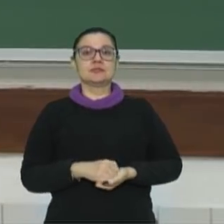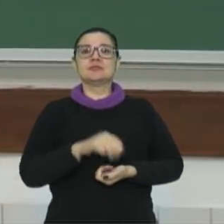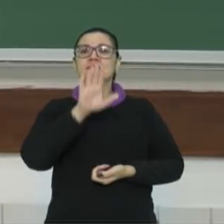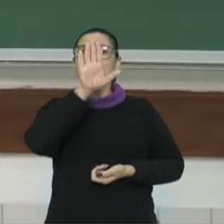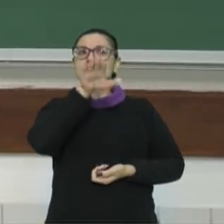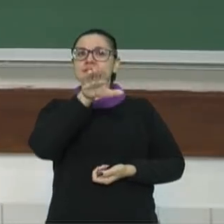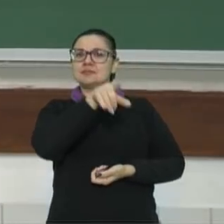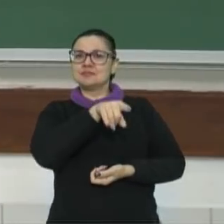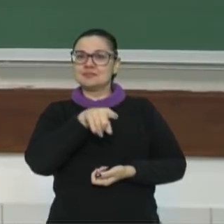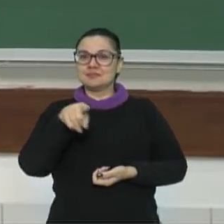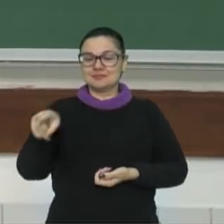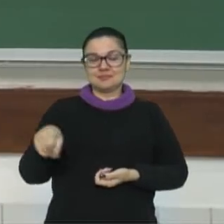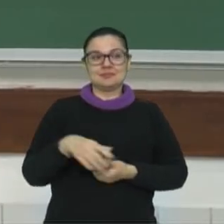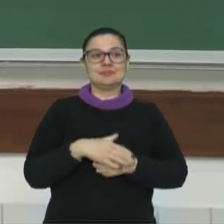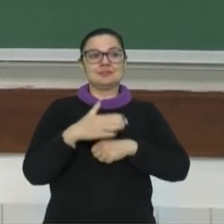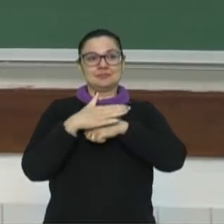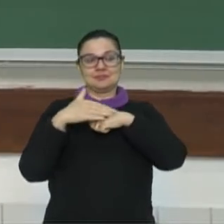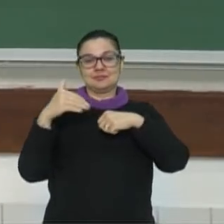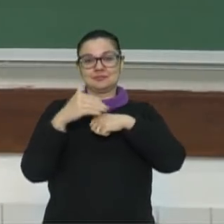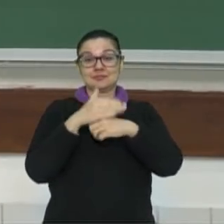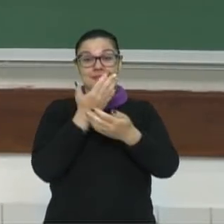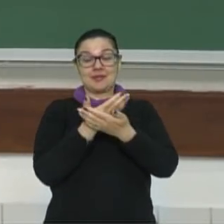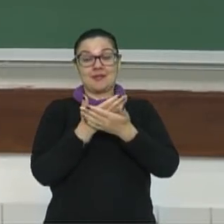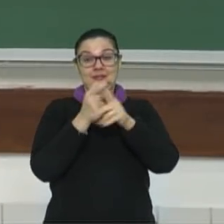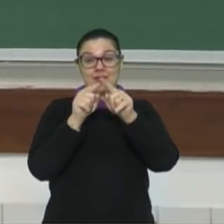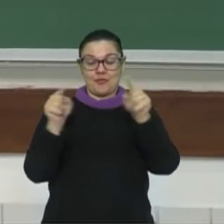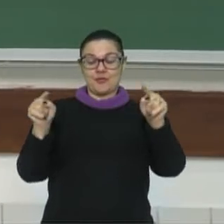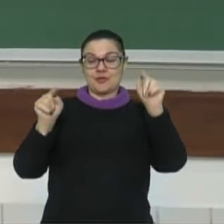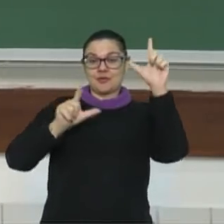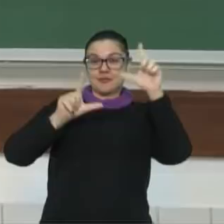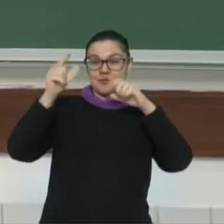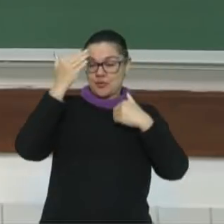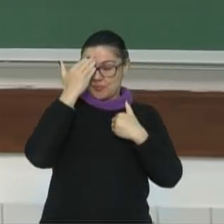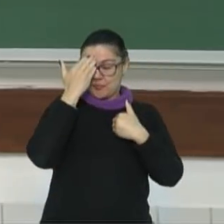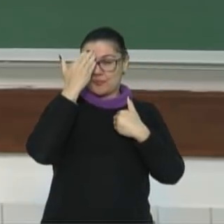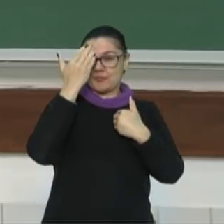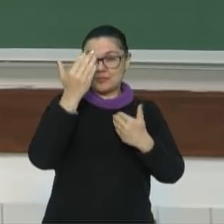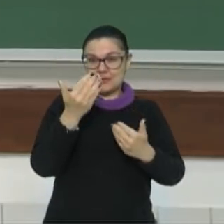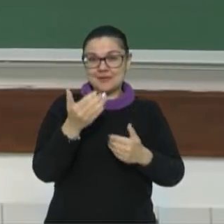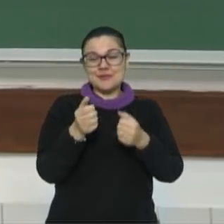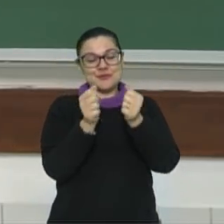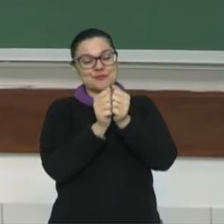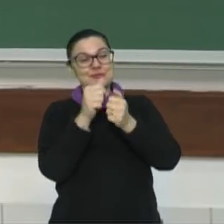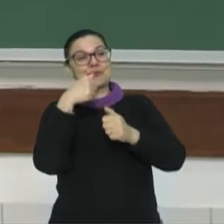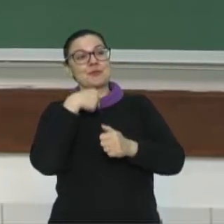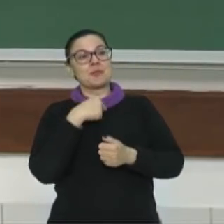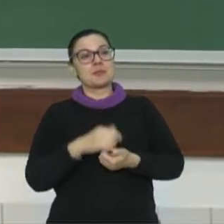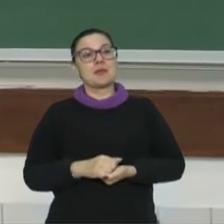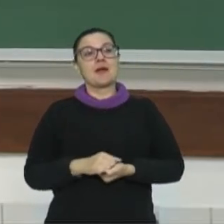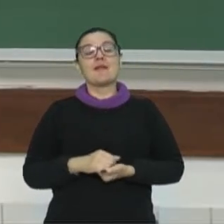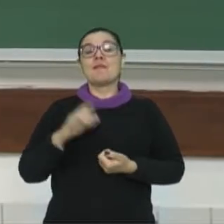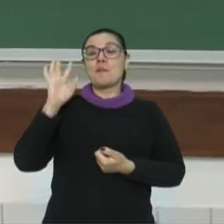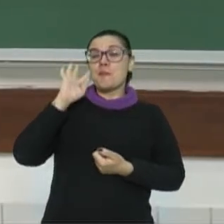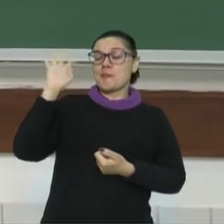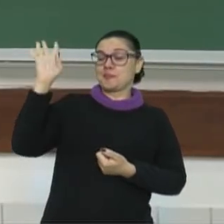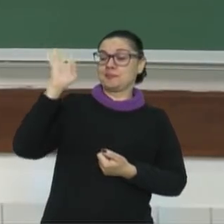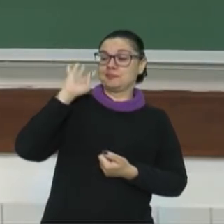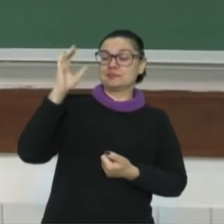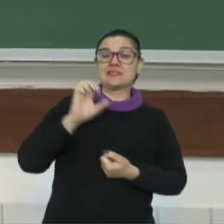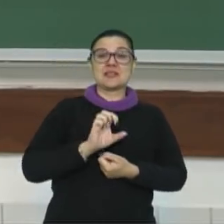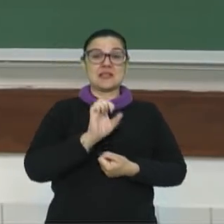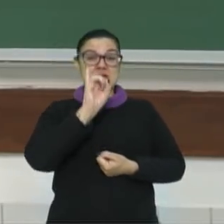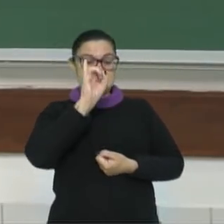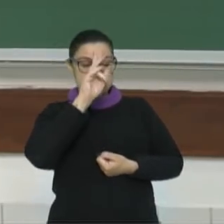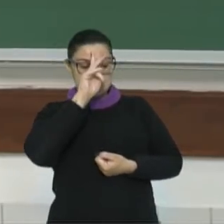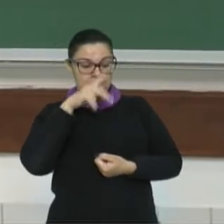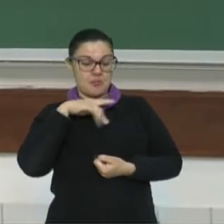Querido e querida da minha aula aí que está me assistindo, muito obrigada por você ter ficado comigo aqui. Vamos pensar sobre isso, se a gente está agindo